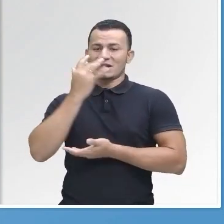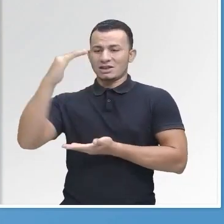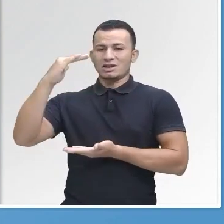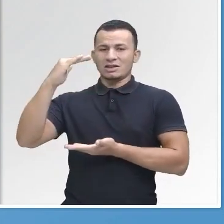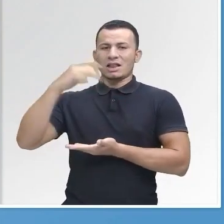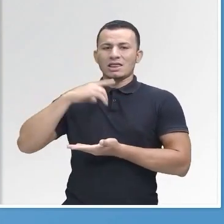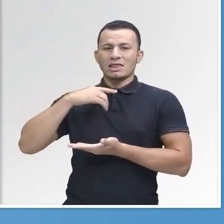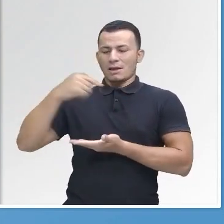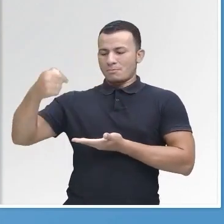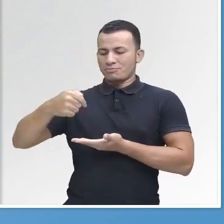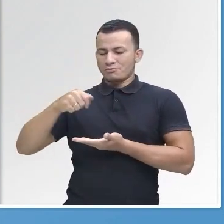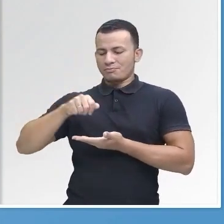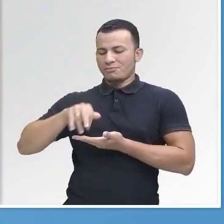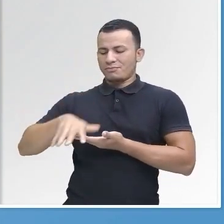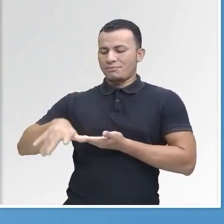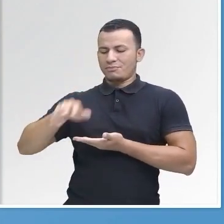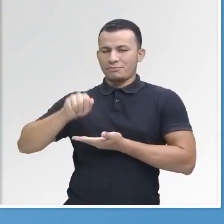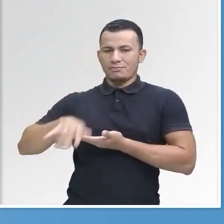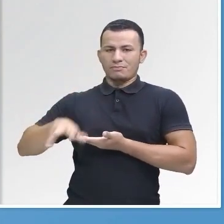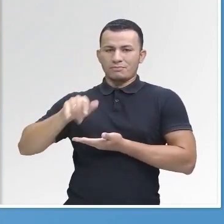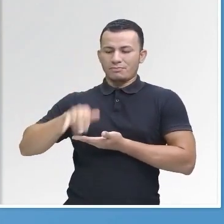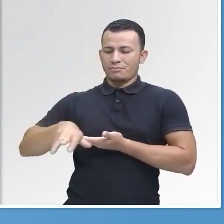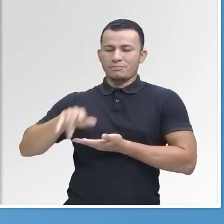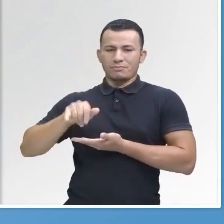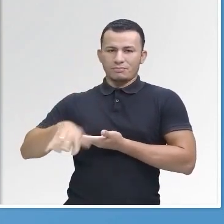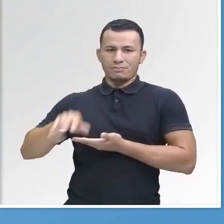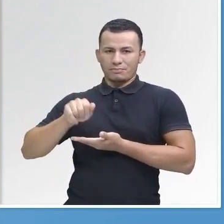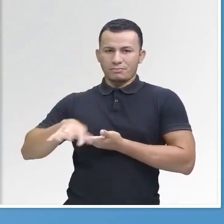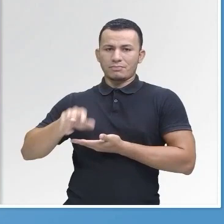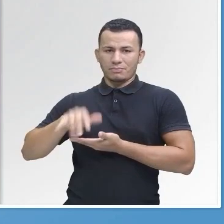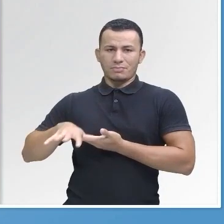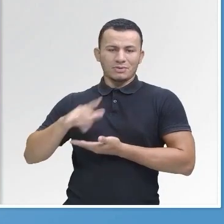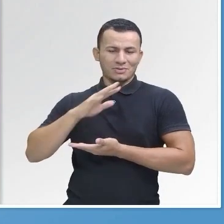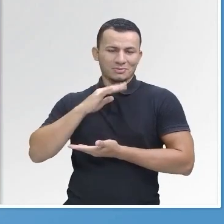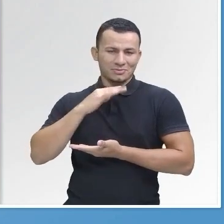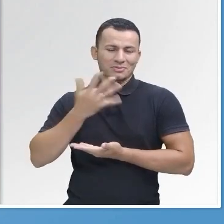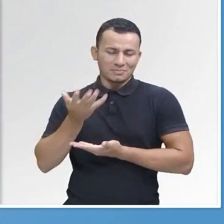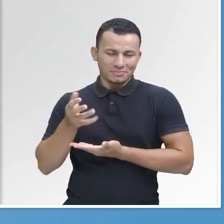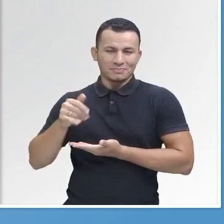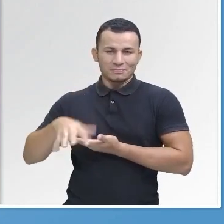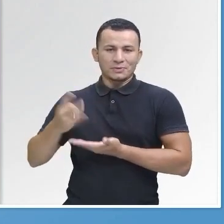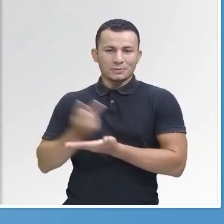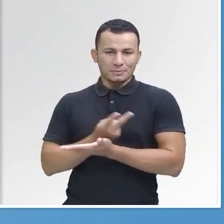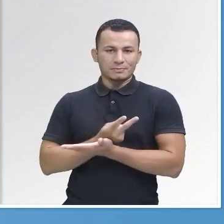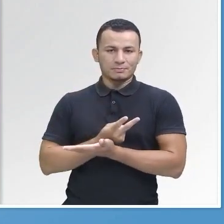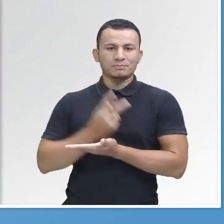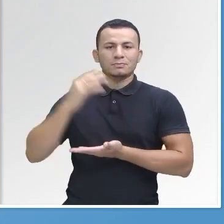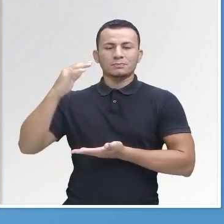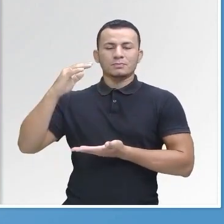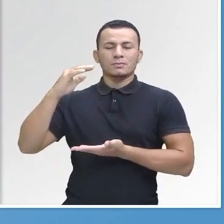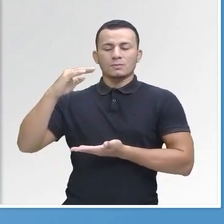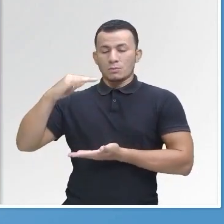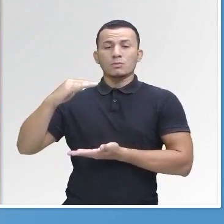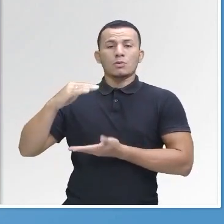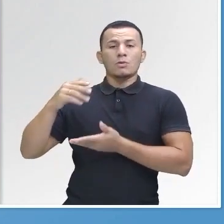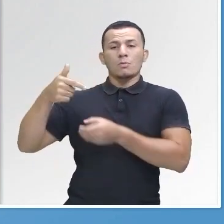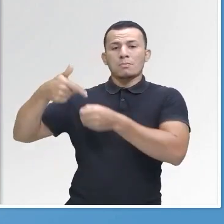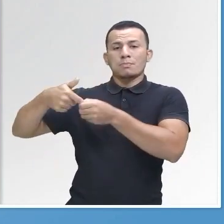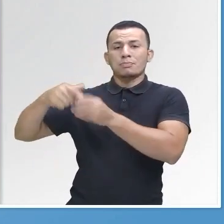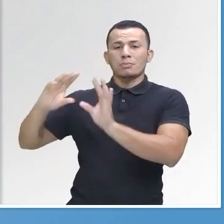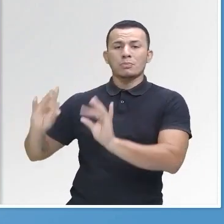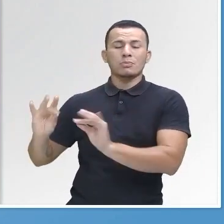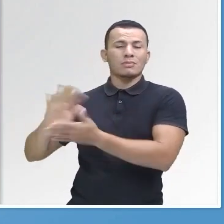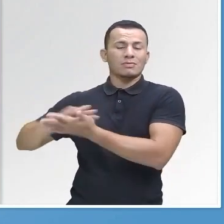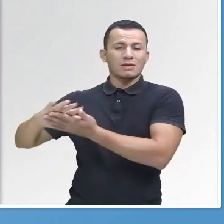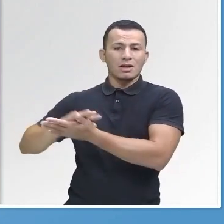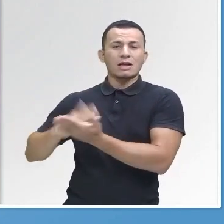furado, né? Sabe que uma coisa ruim nunca vem sozinha, ela vem acompanhada de mais coisas ruins, né? E aí, além dele estar sem gasolina, perdeu o quê?